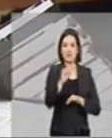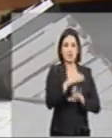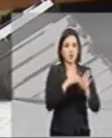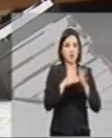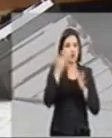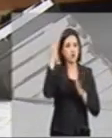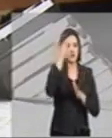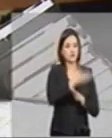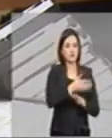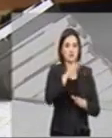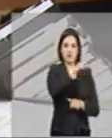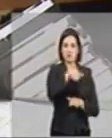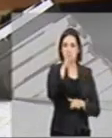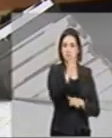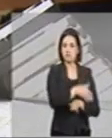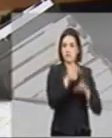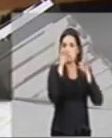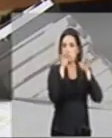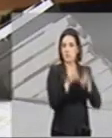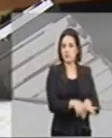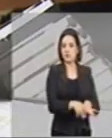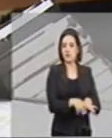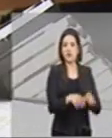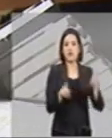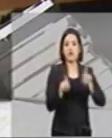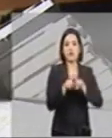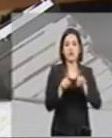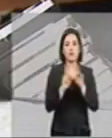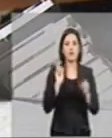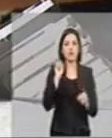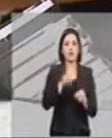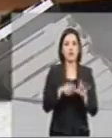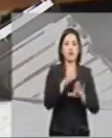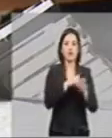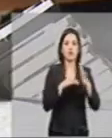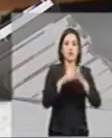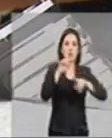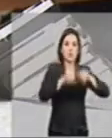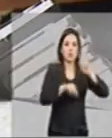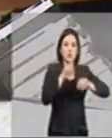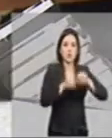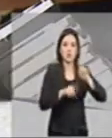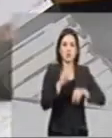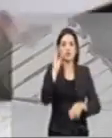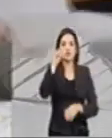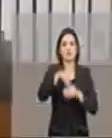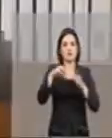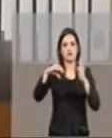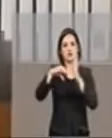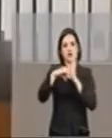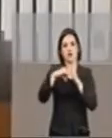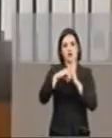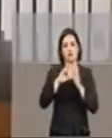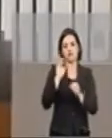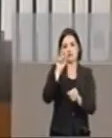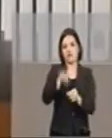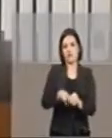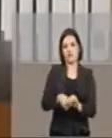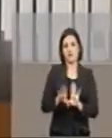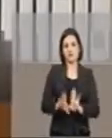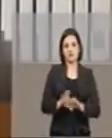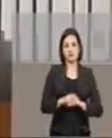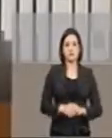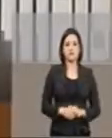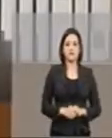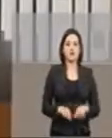incontinente a devolução do material apreendido para o Senado Federal. Agradeço o ministro Ricardo